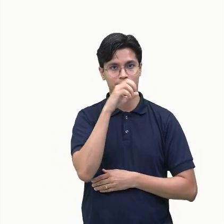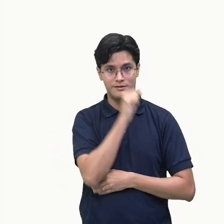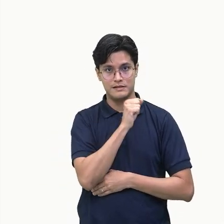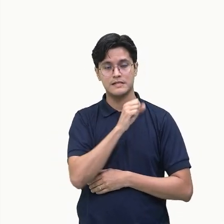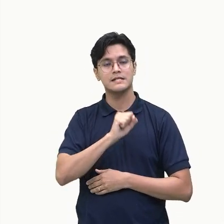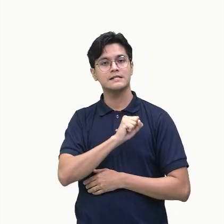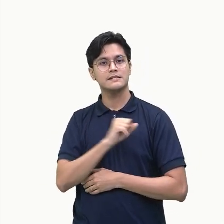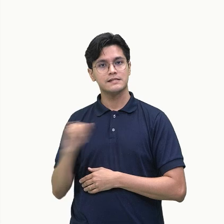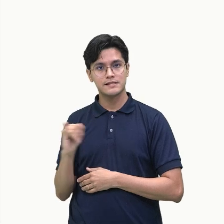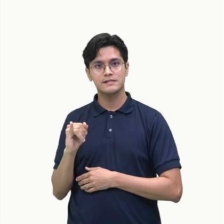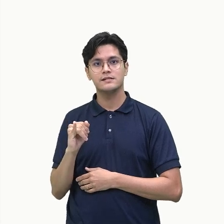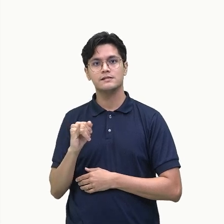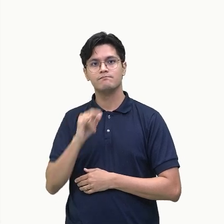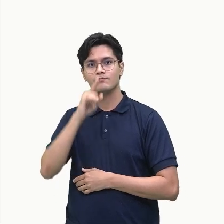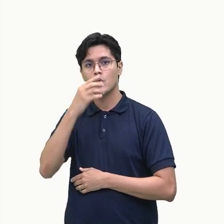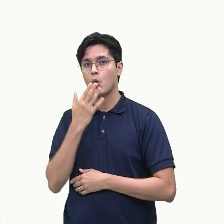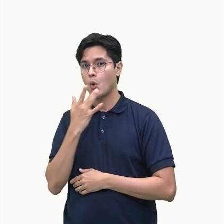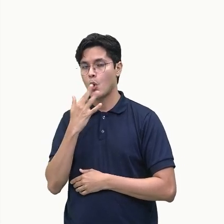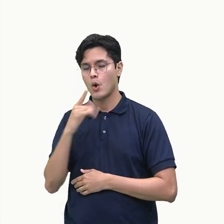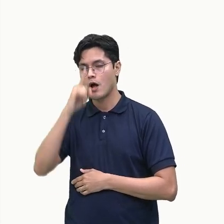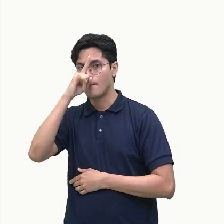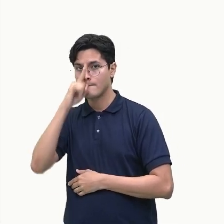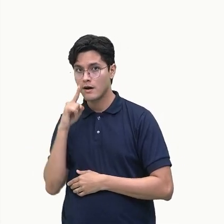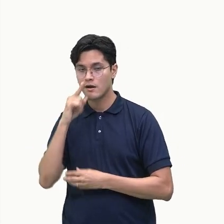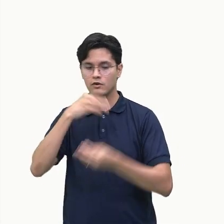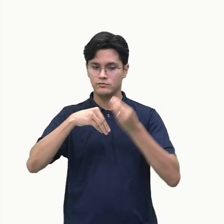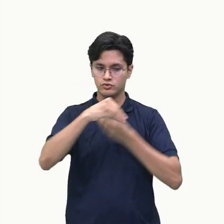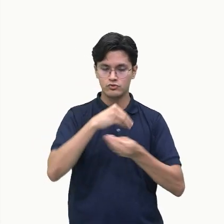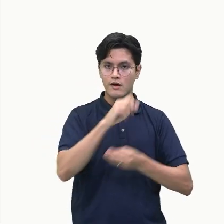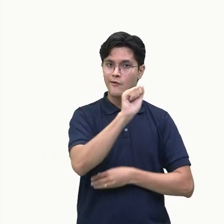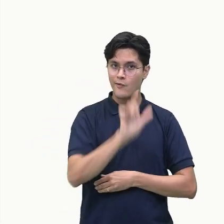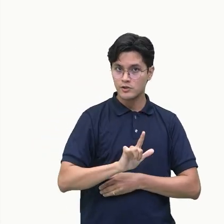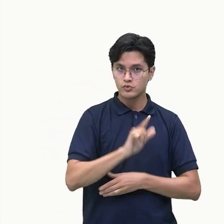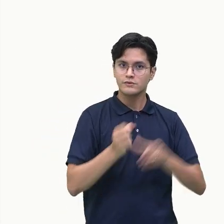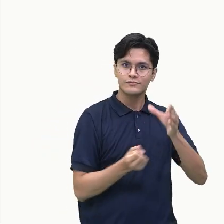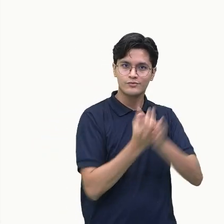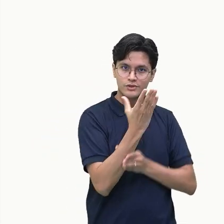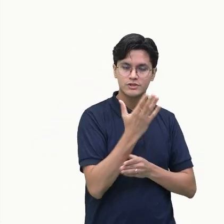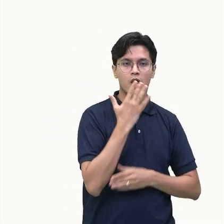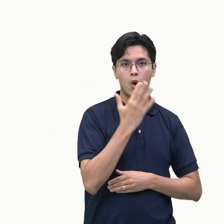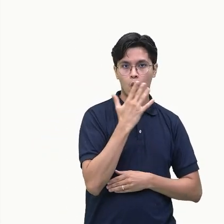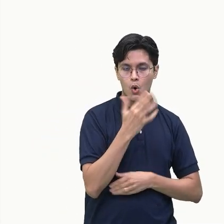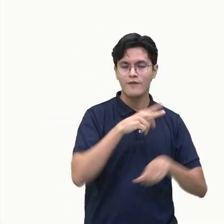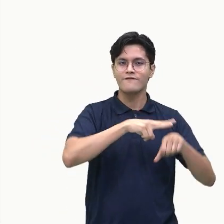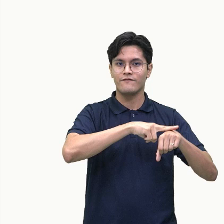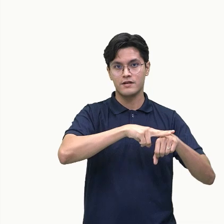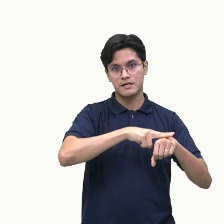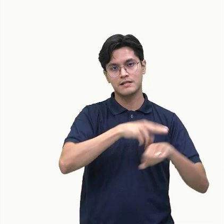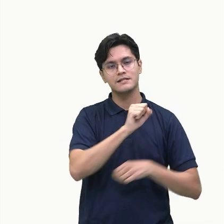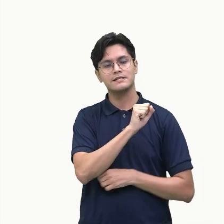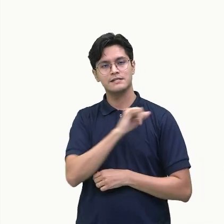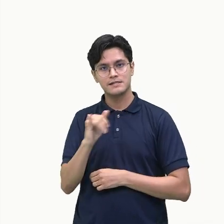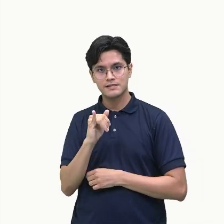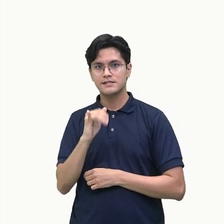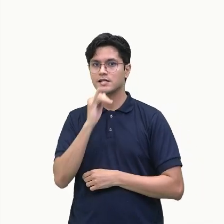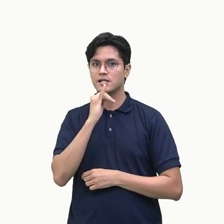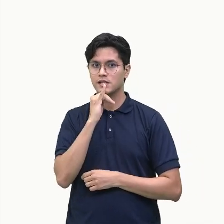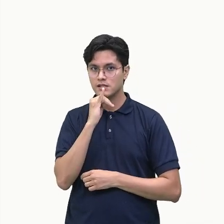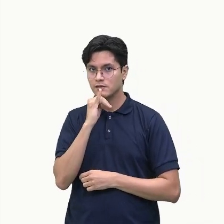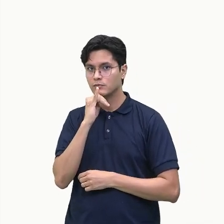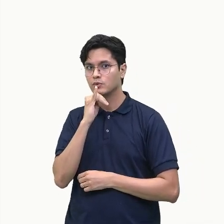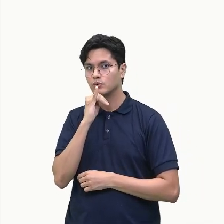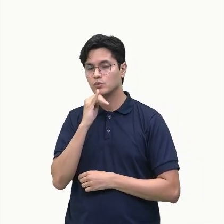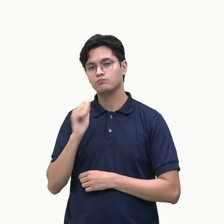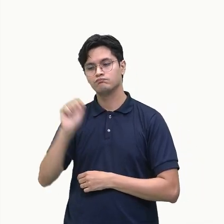o amarelo mais o azul, eu vou ter a cor verde. Se eu misturar o azul e o vermelho, eu vou